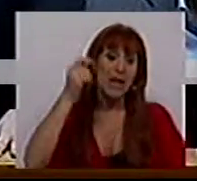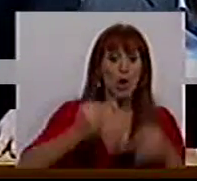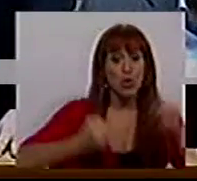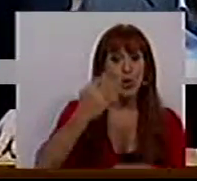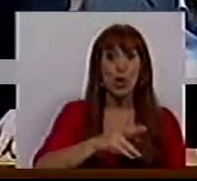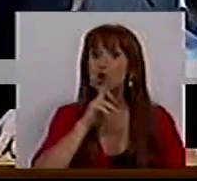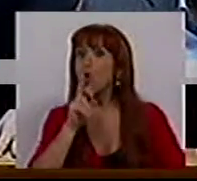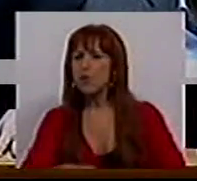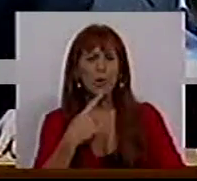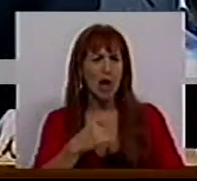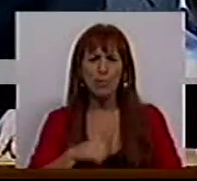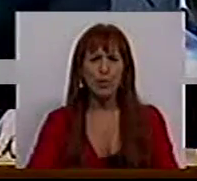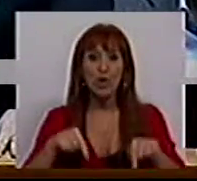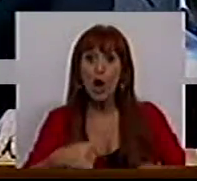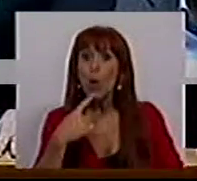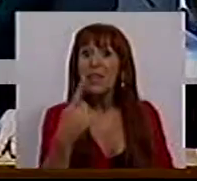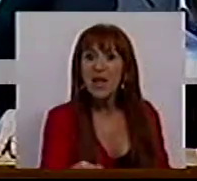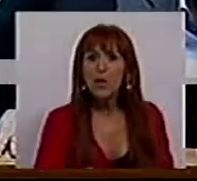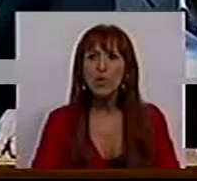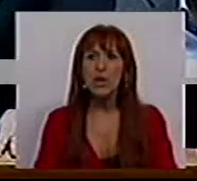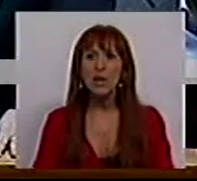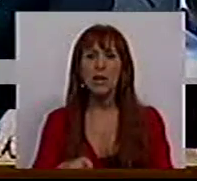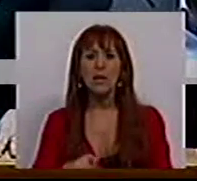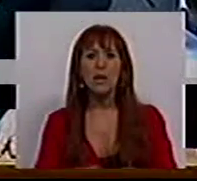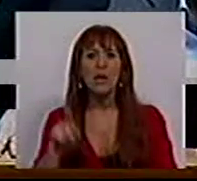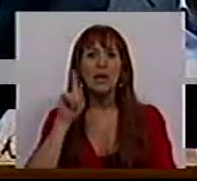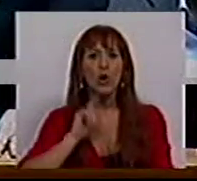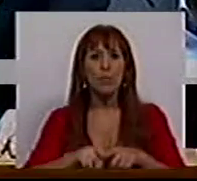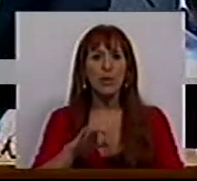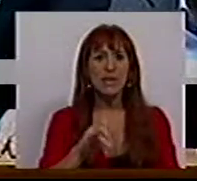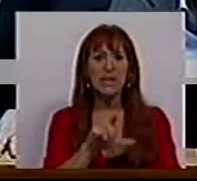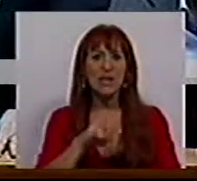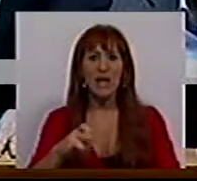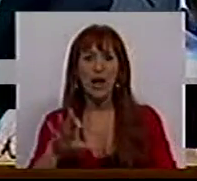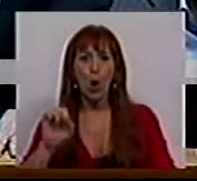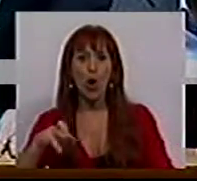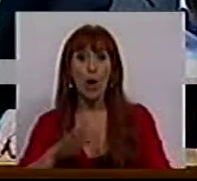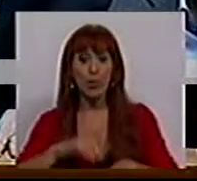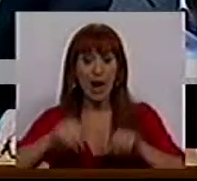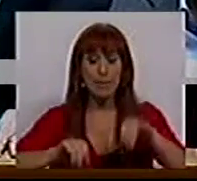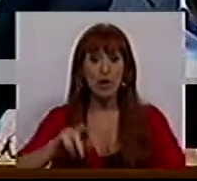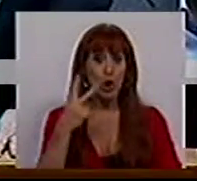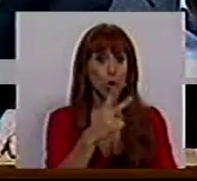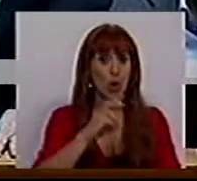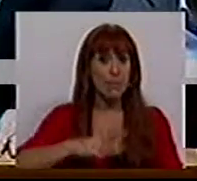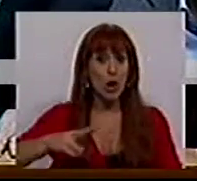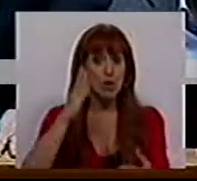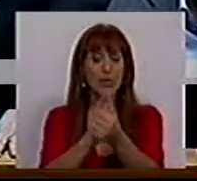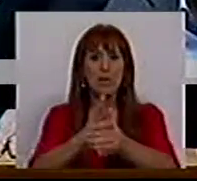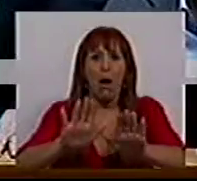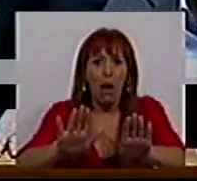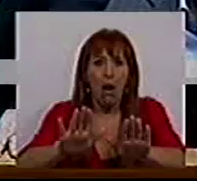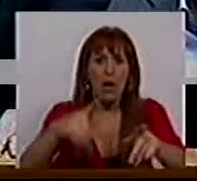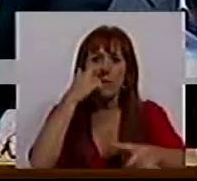Justiça não respondem às perguntas que eu lhe fiz, que fez a deputada Cecília Honório, sobre o que se está a passar. 2 milhões de processos